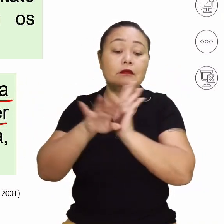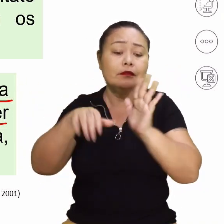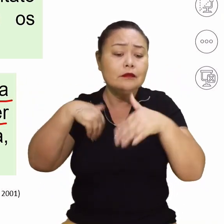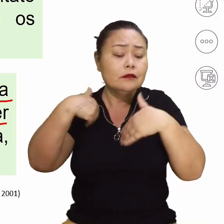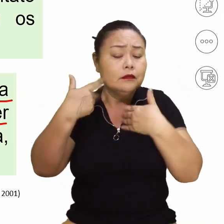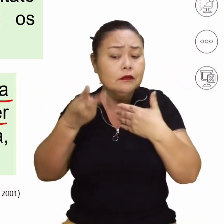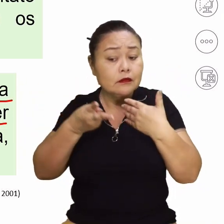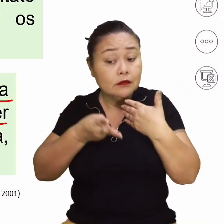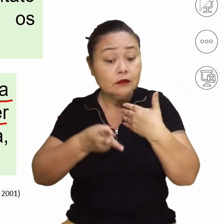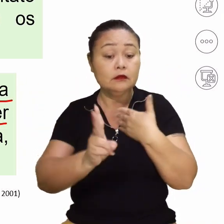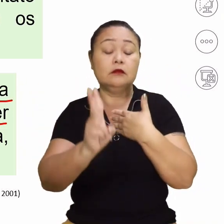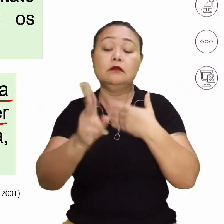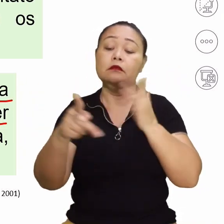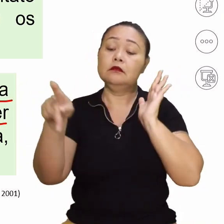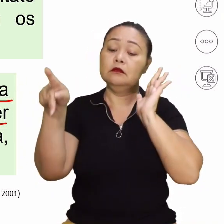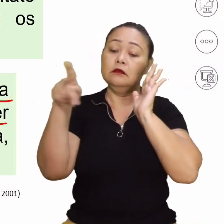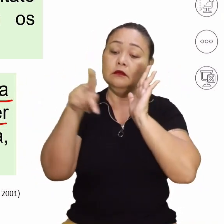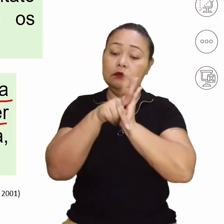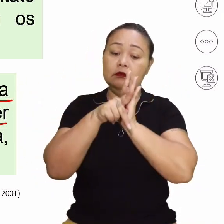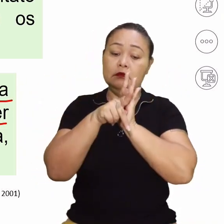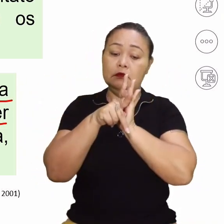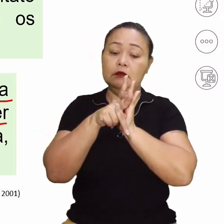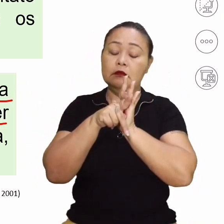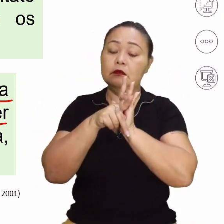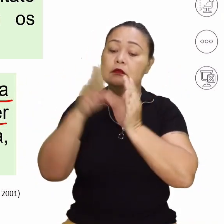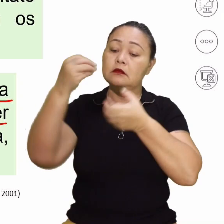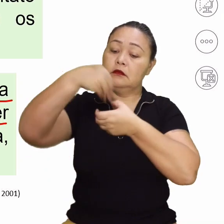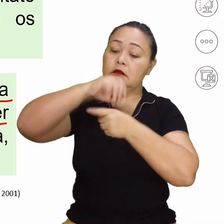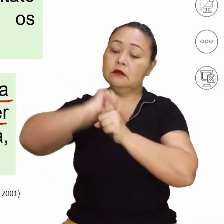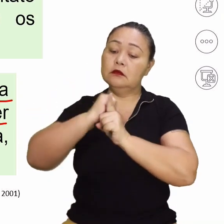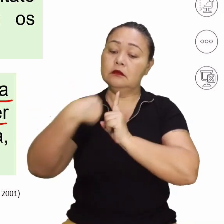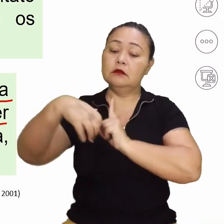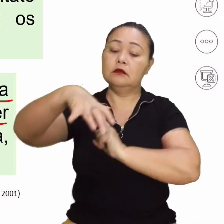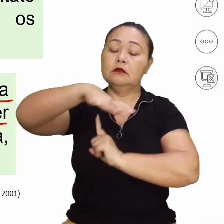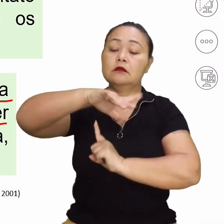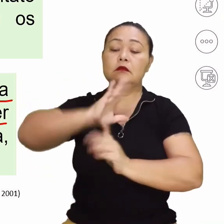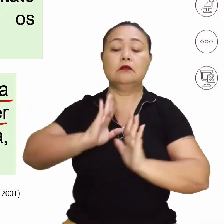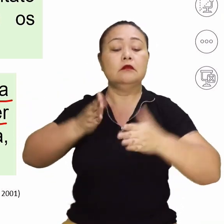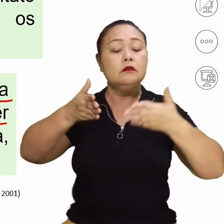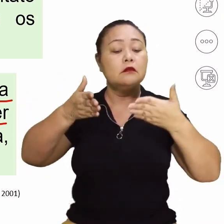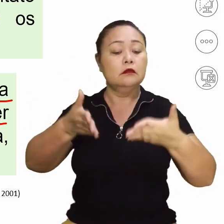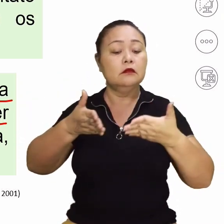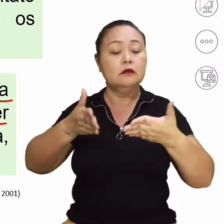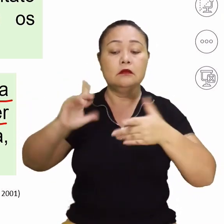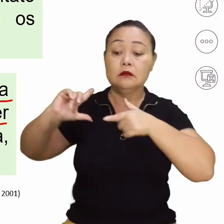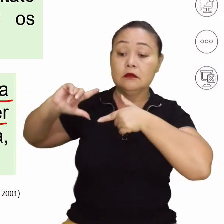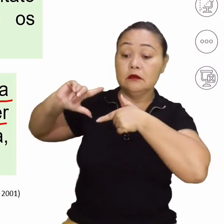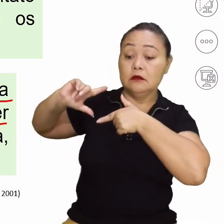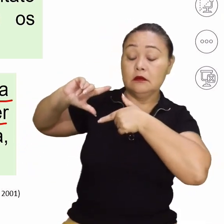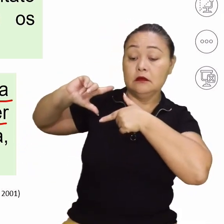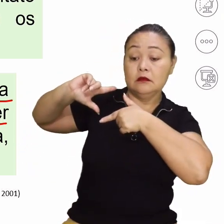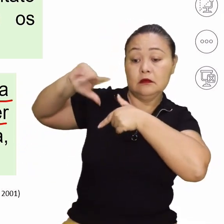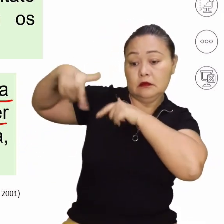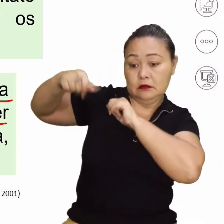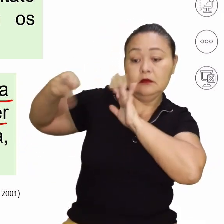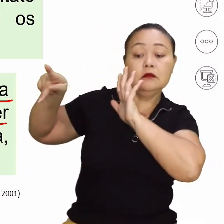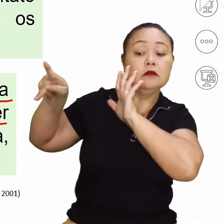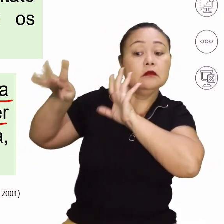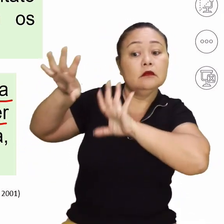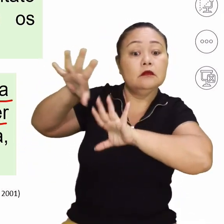e Pretender continuar pertencendo a sua sociedade ao sua